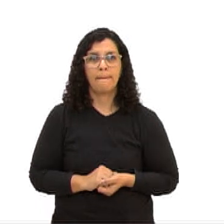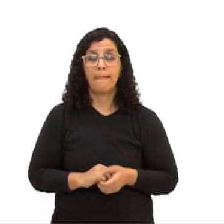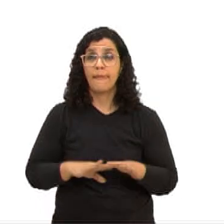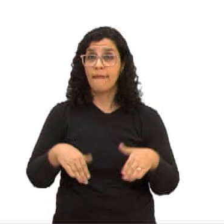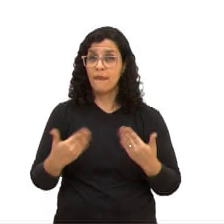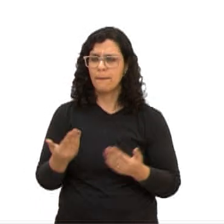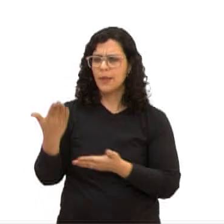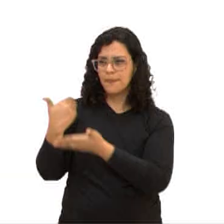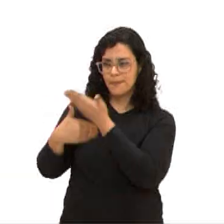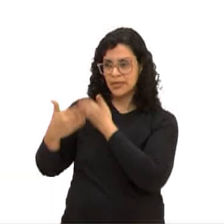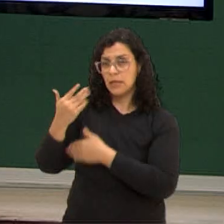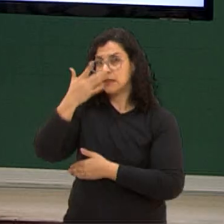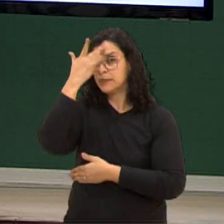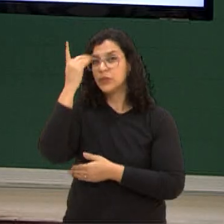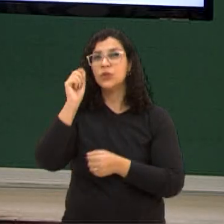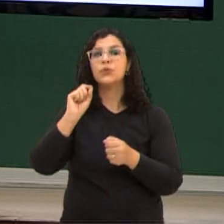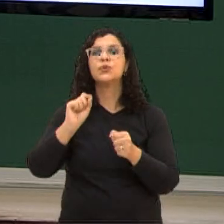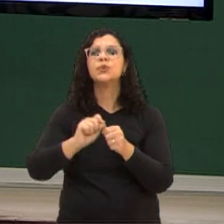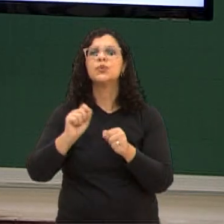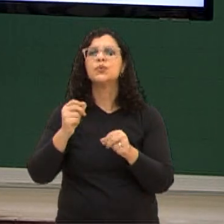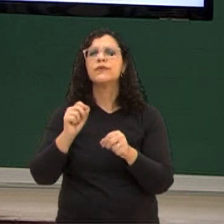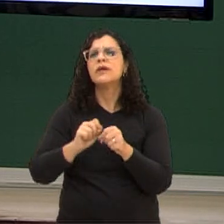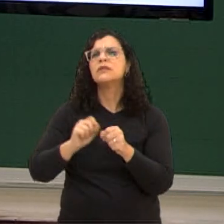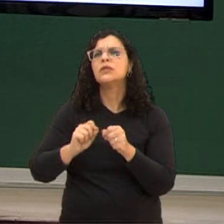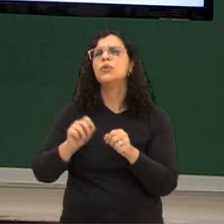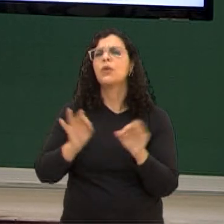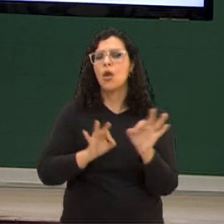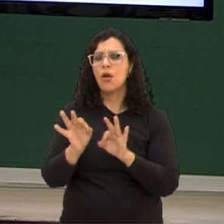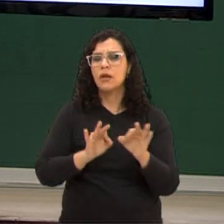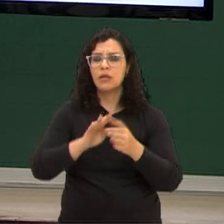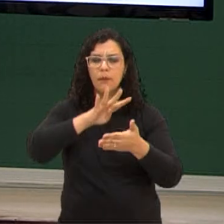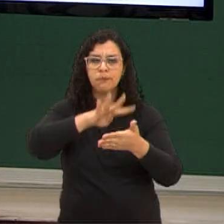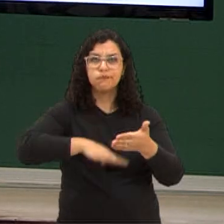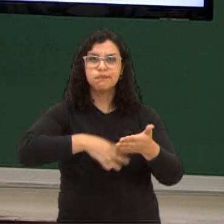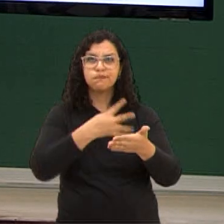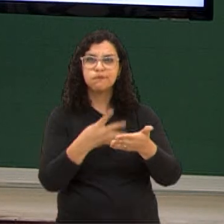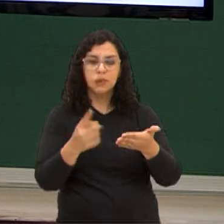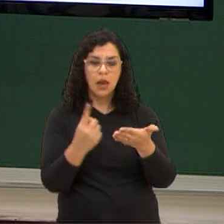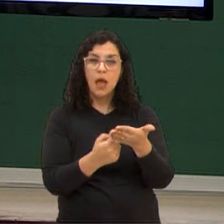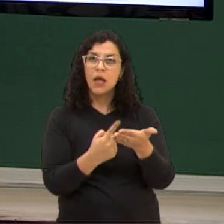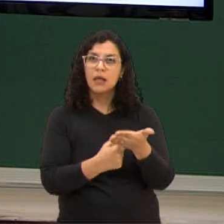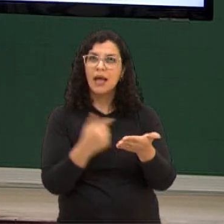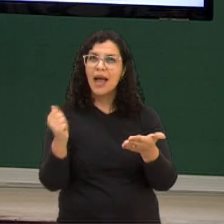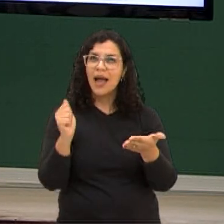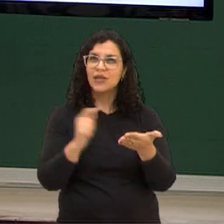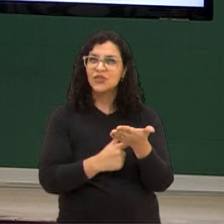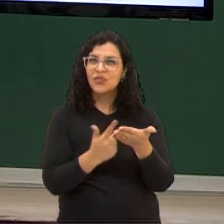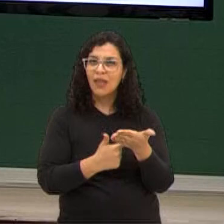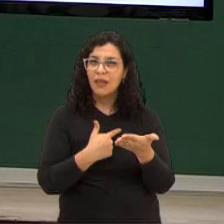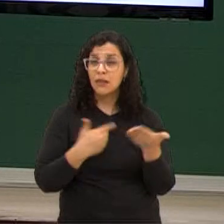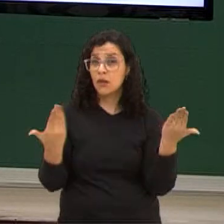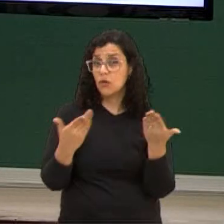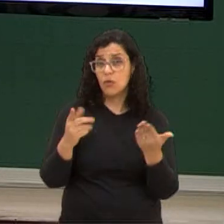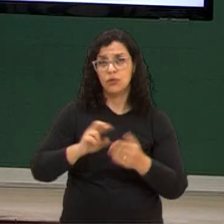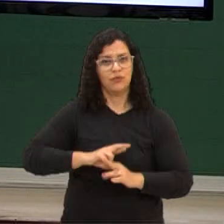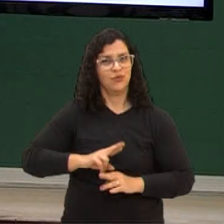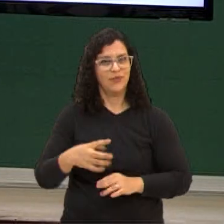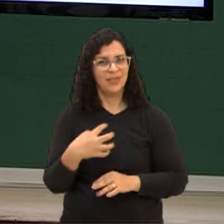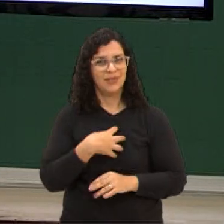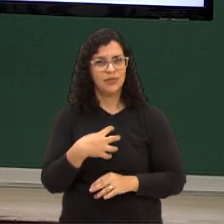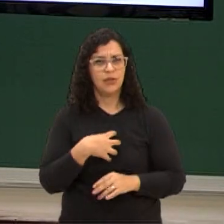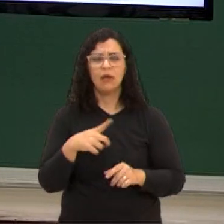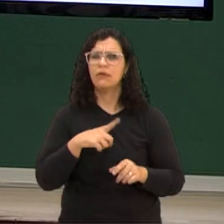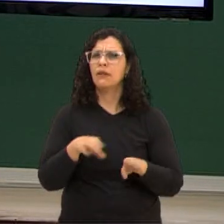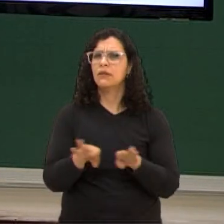Então, antigamente as pessoas utilizavam só a agenda para organizar as suas tarefas, né? E hoje em dia